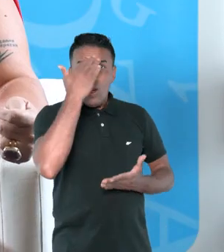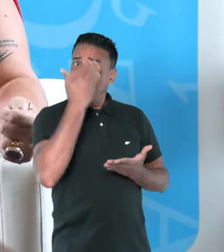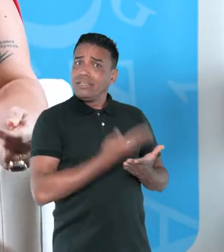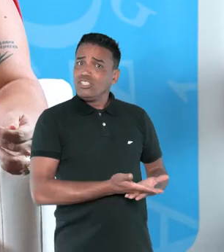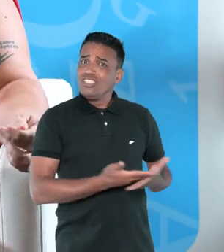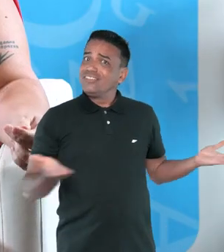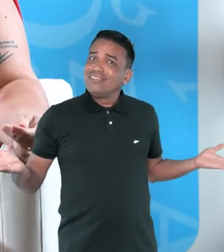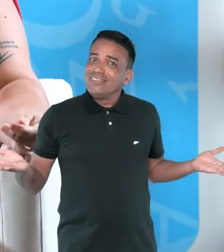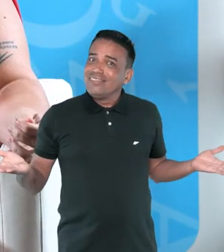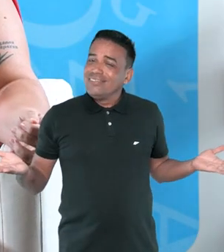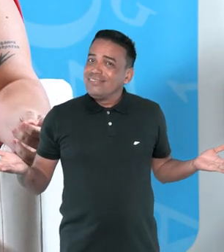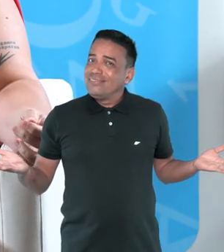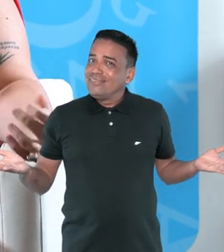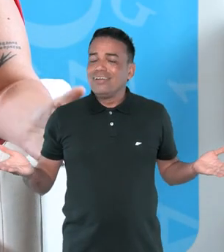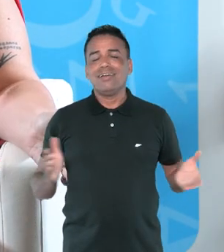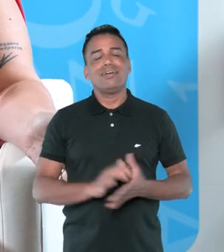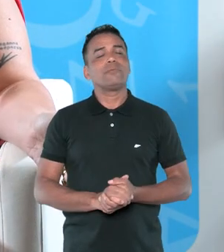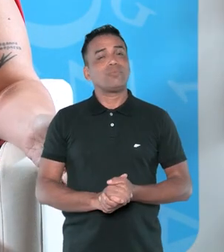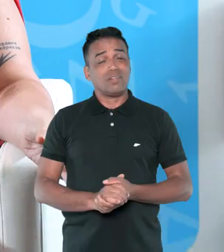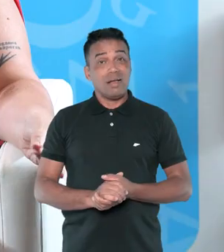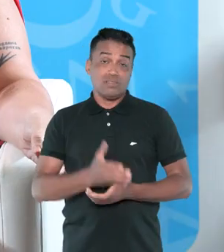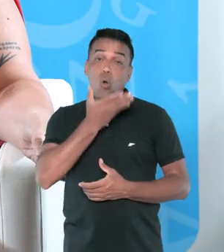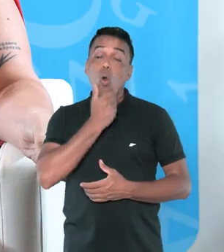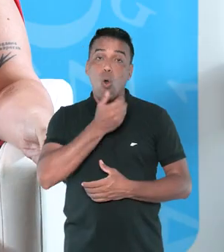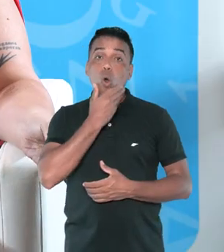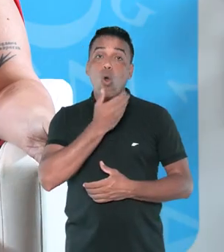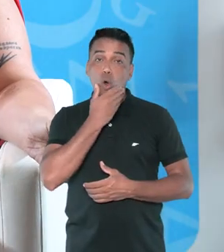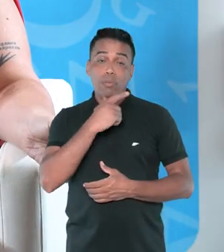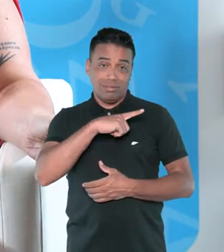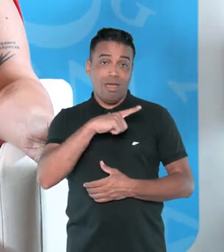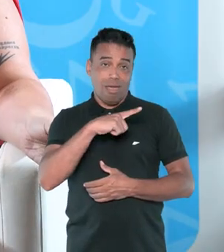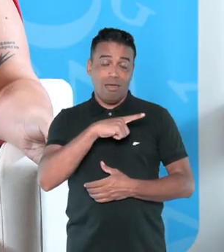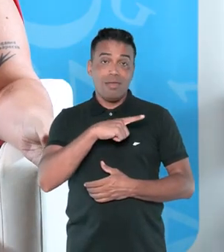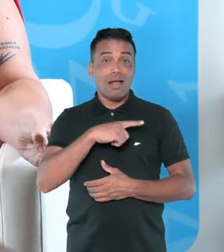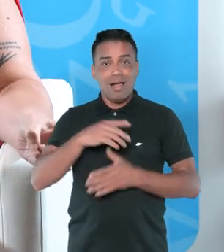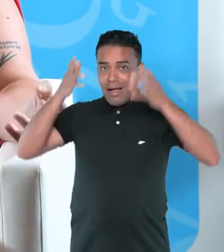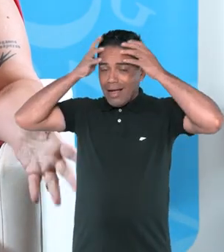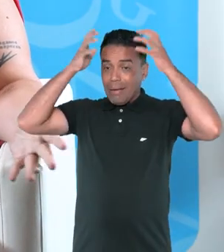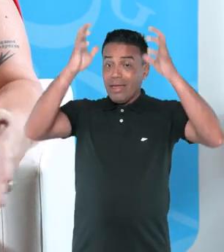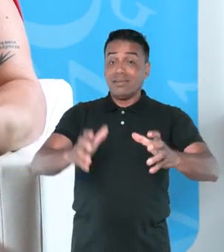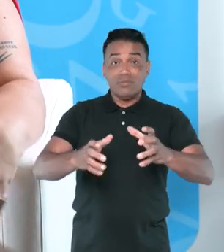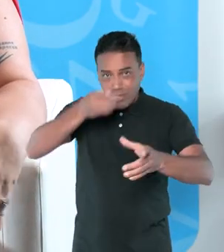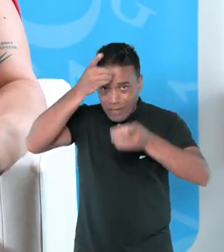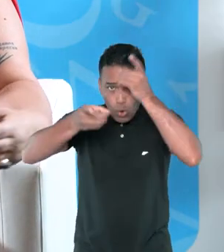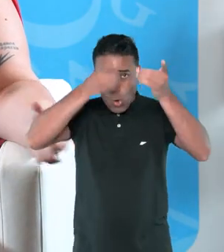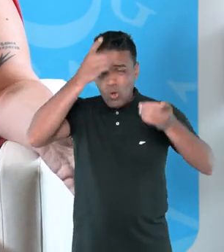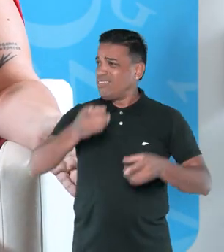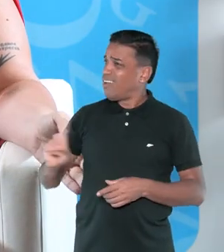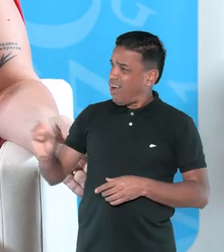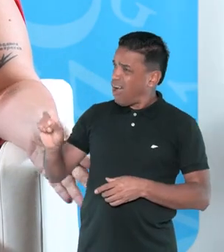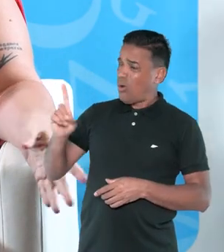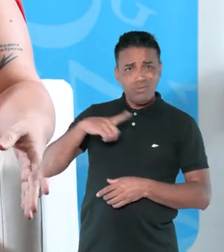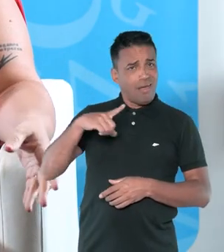disse, mas o homem existe, né? A cabeça você inventou. Eu disse, não senhor, a cabeça existe.